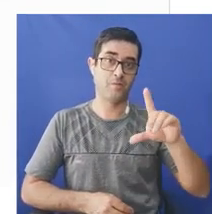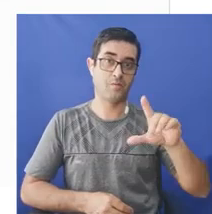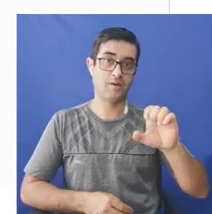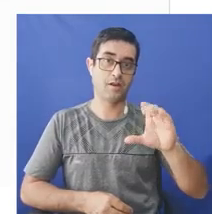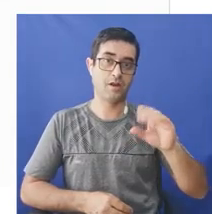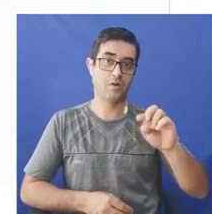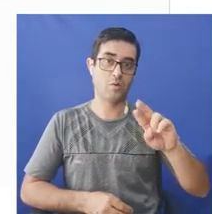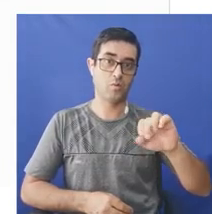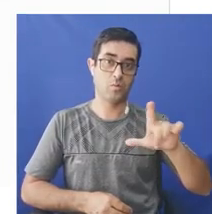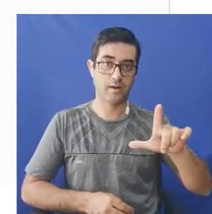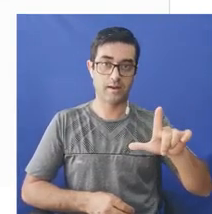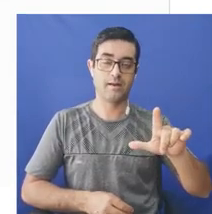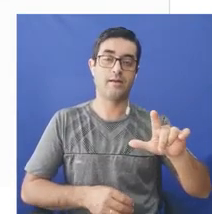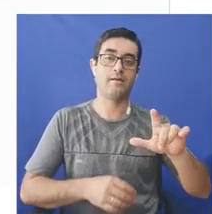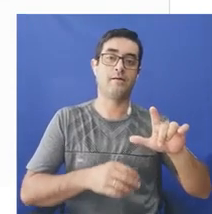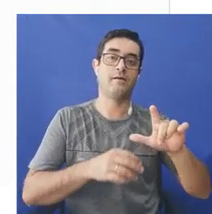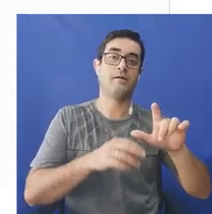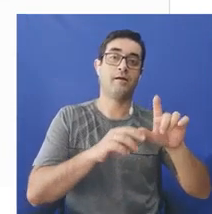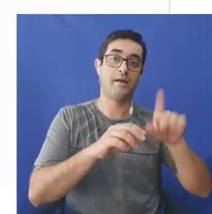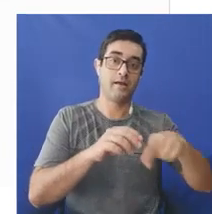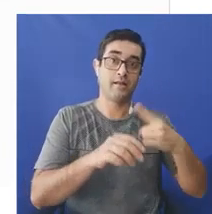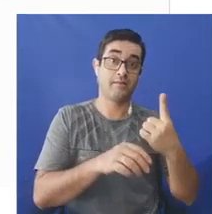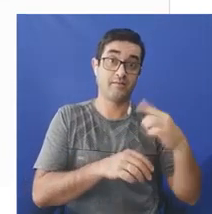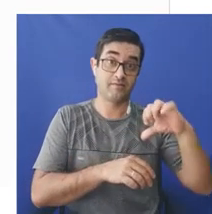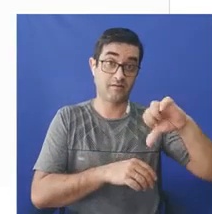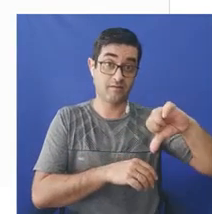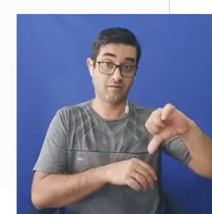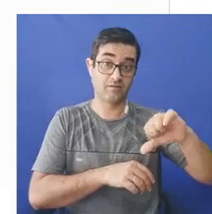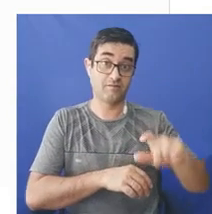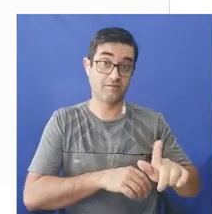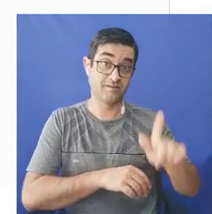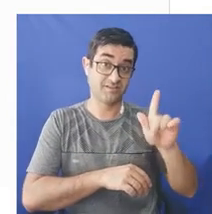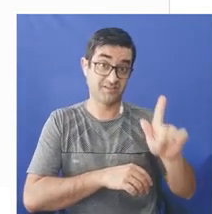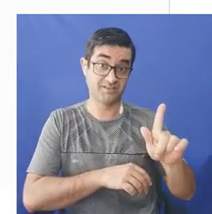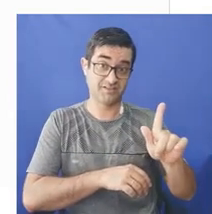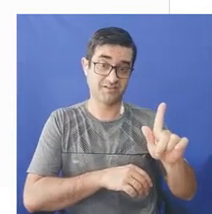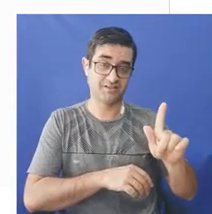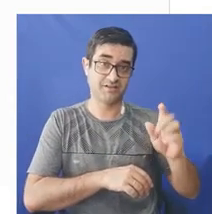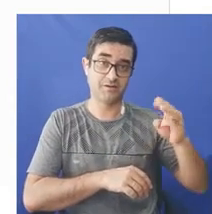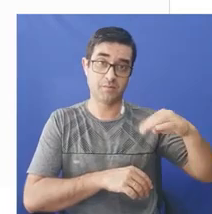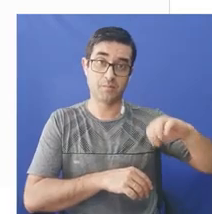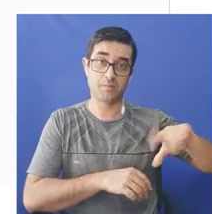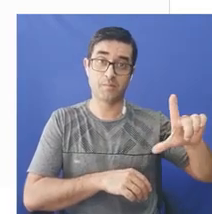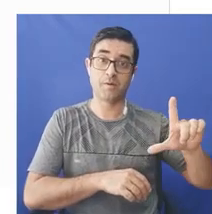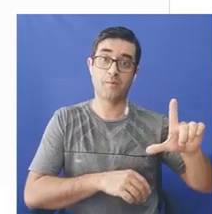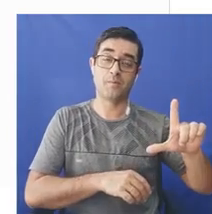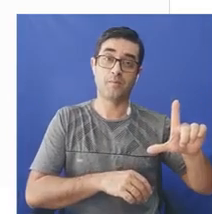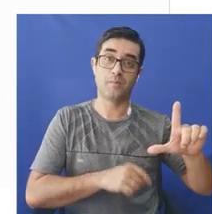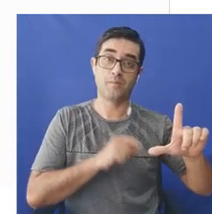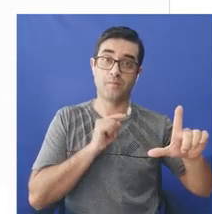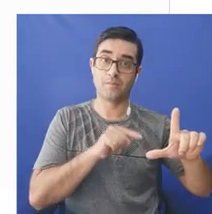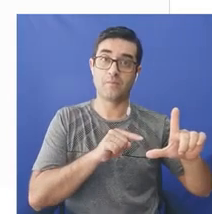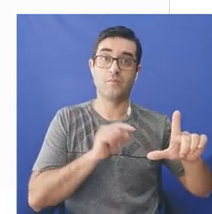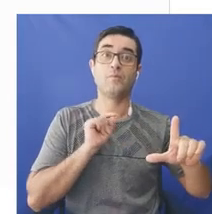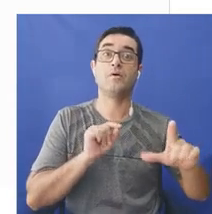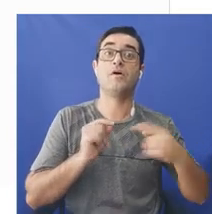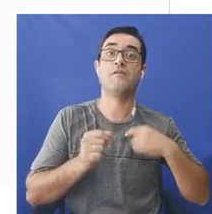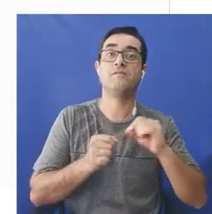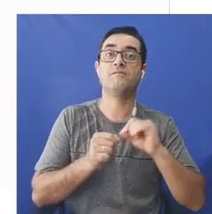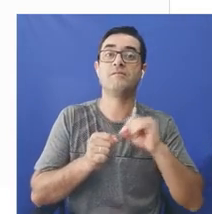massa molecular é 19 gramas por mol. A unidade da massa molecular é gramas por